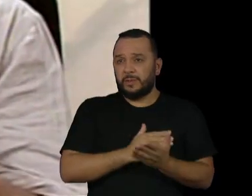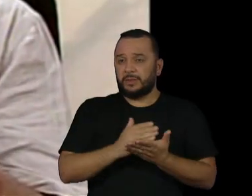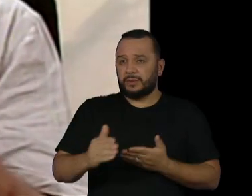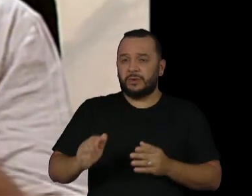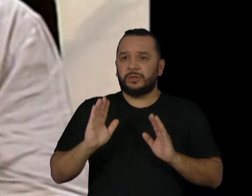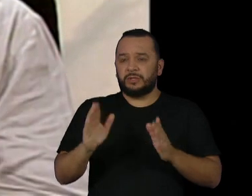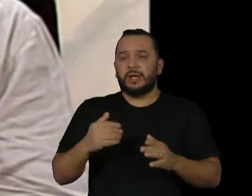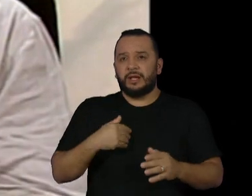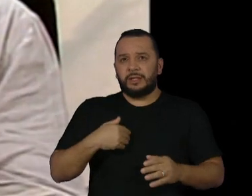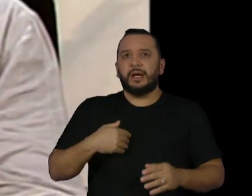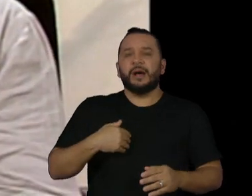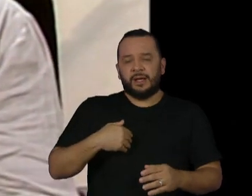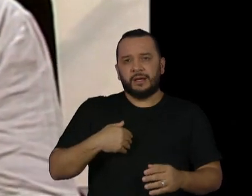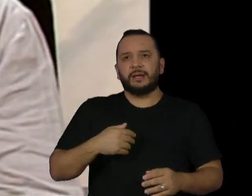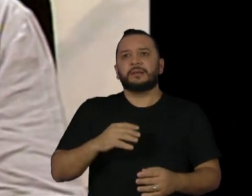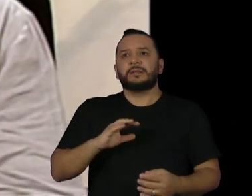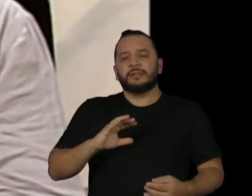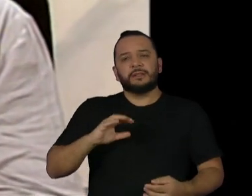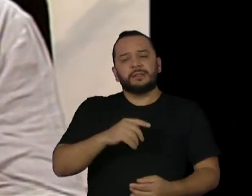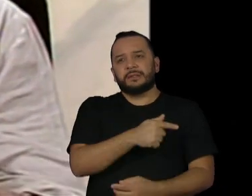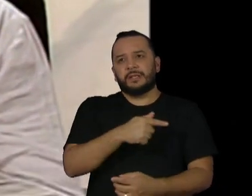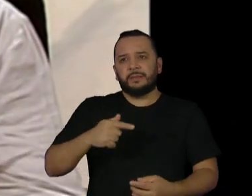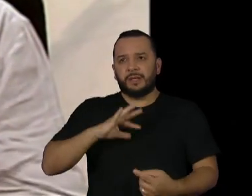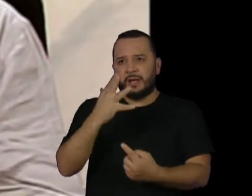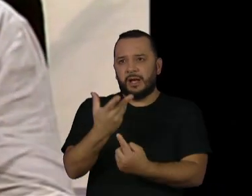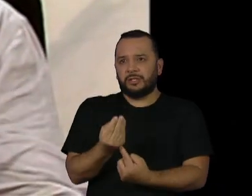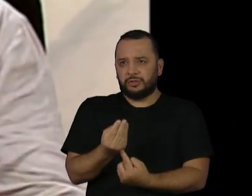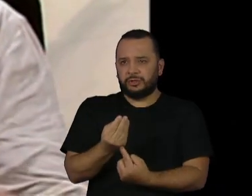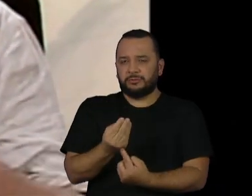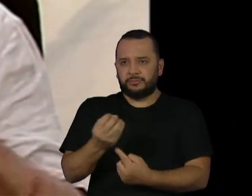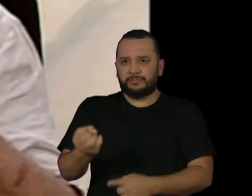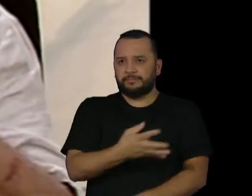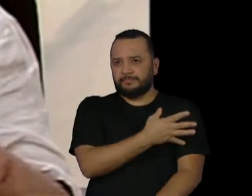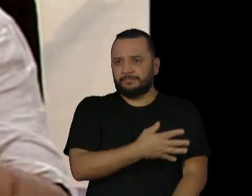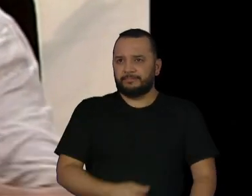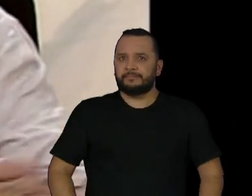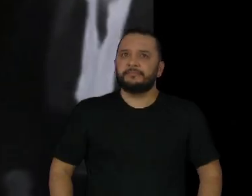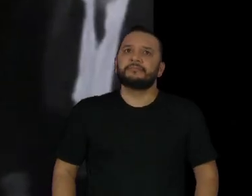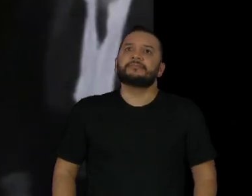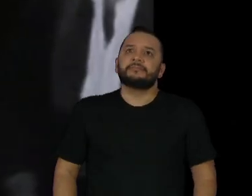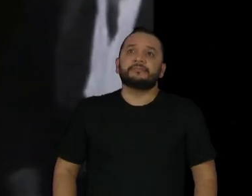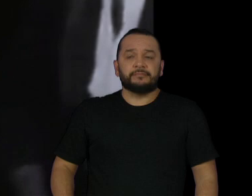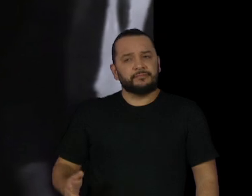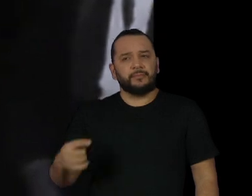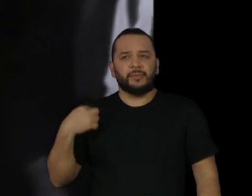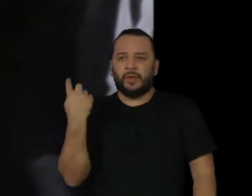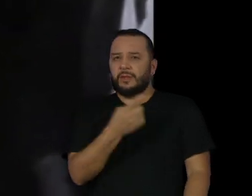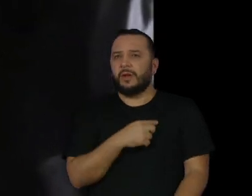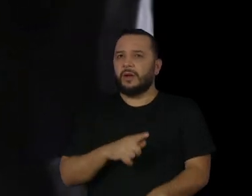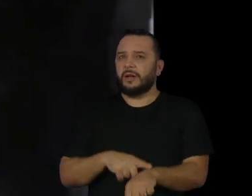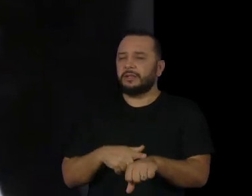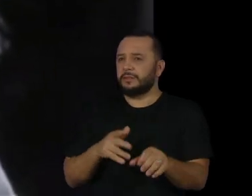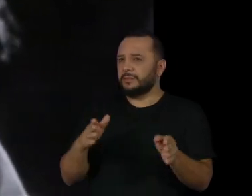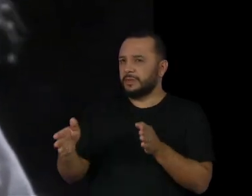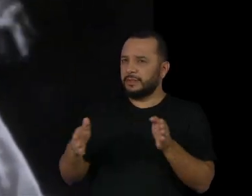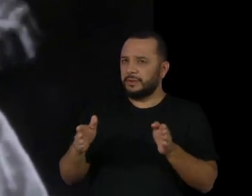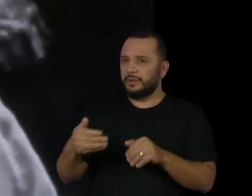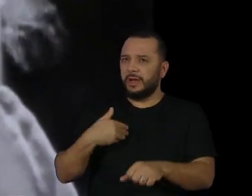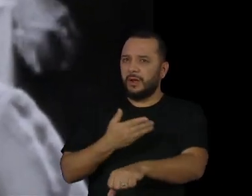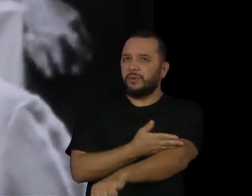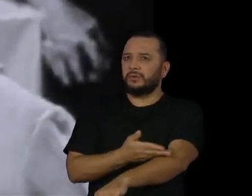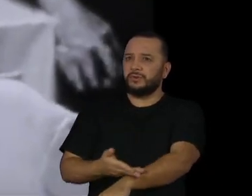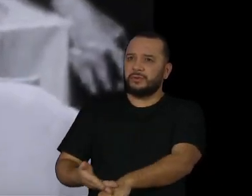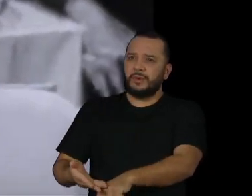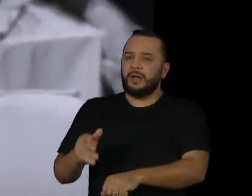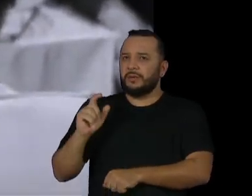nós, do cinema brasileiro, nós nos nutríamos a nós mesmos. Ficamos um tempo, um grande tempo, acostumados a nos